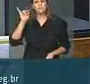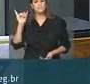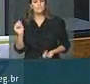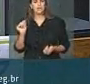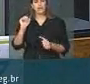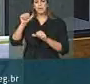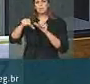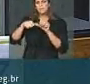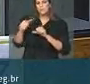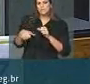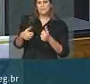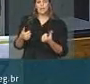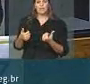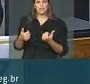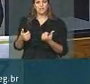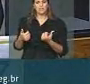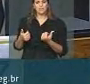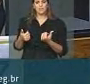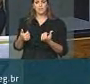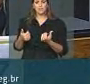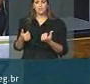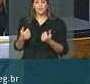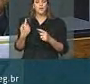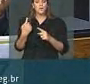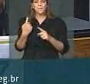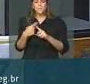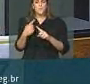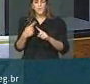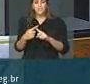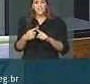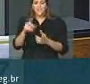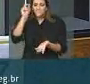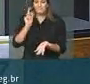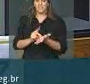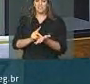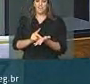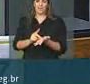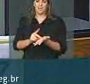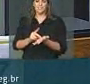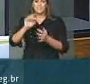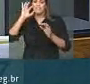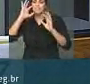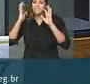se a intenção vai para um lado e o gesto vai para outro.